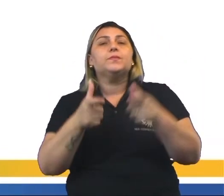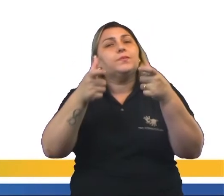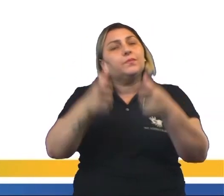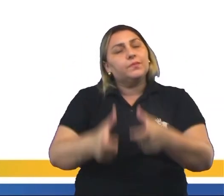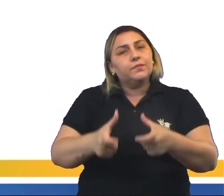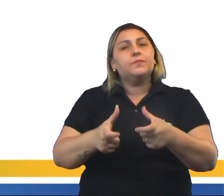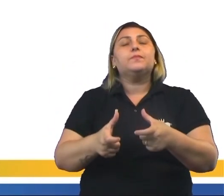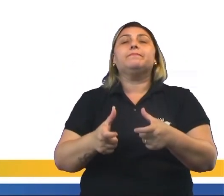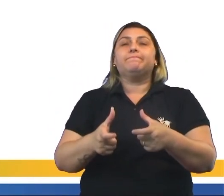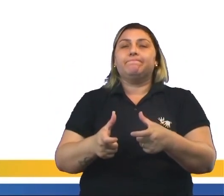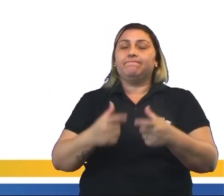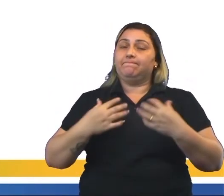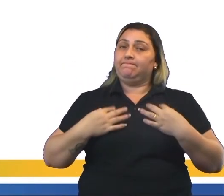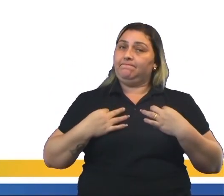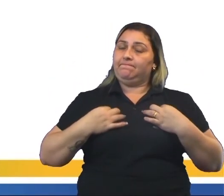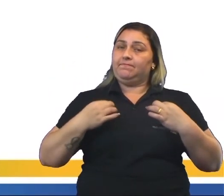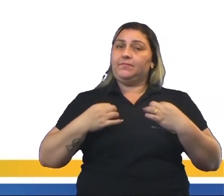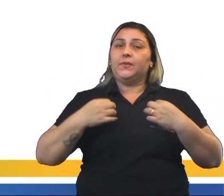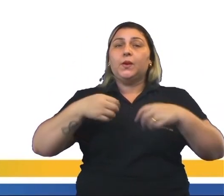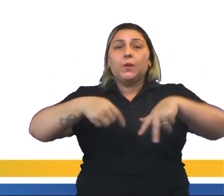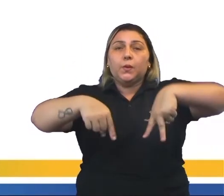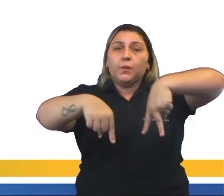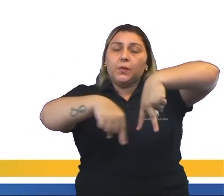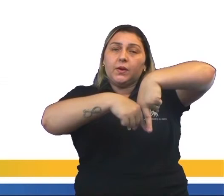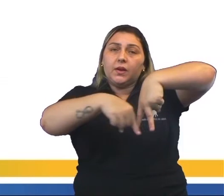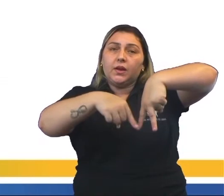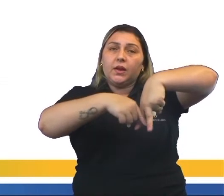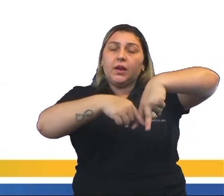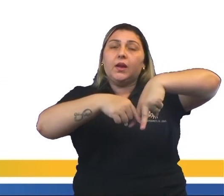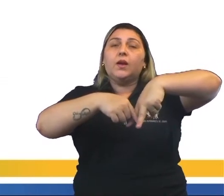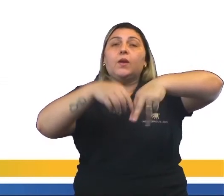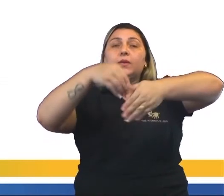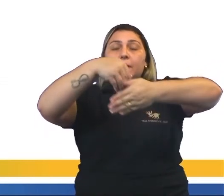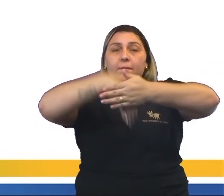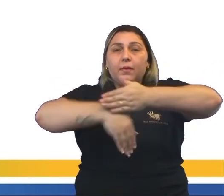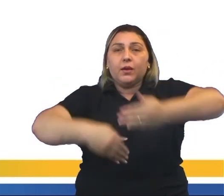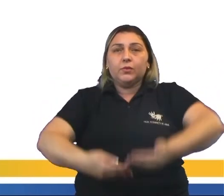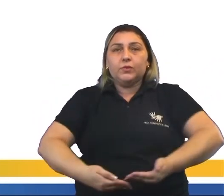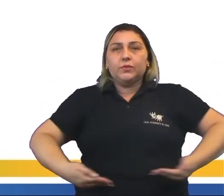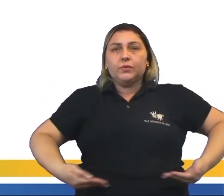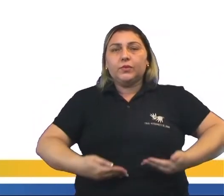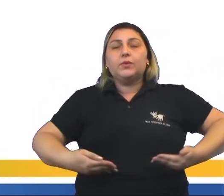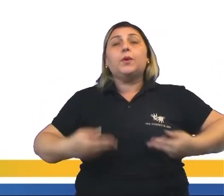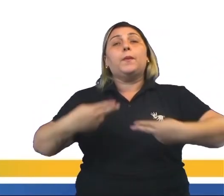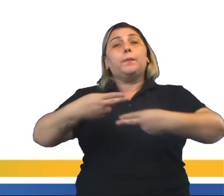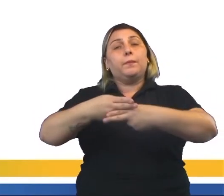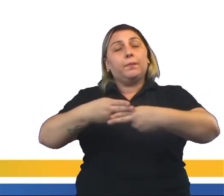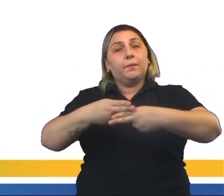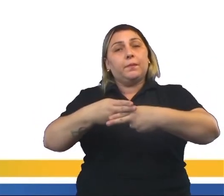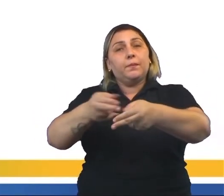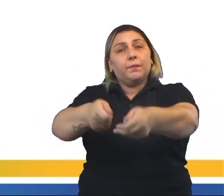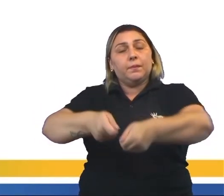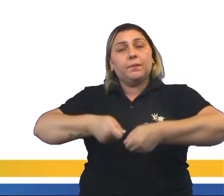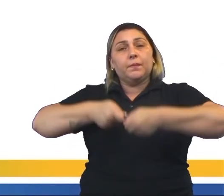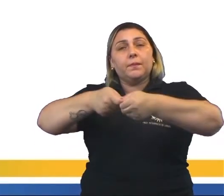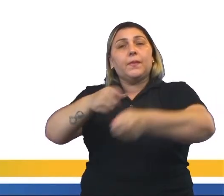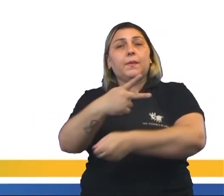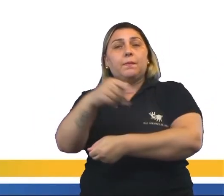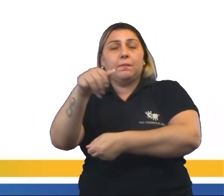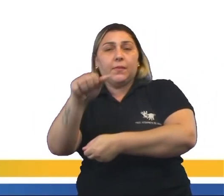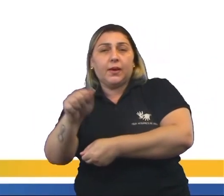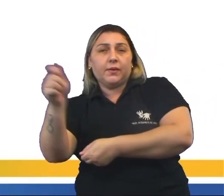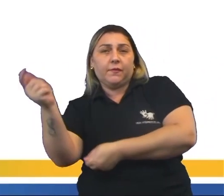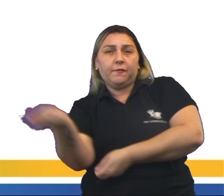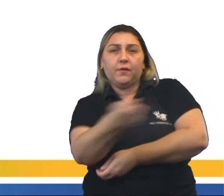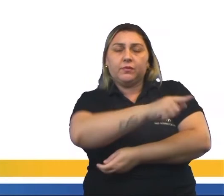lugar, as quais se vestiram com calças por baixo dos vestidos. Elas pegaram facões, enxadas, pás, foices